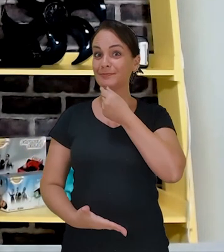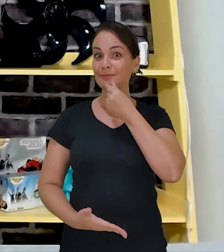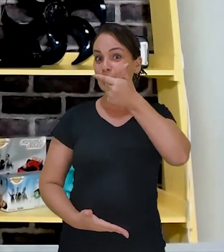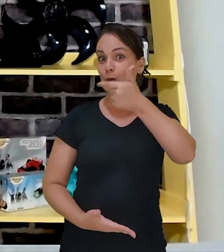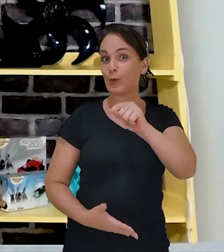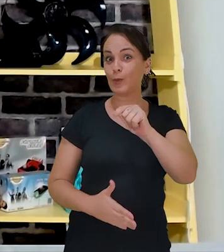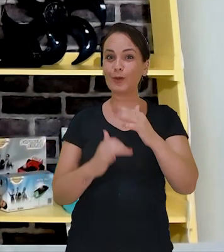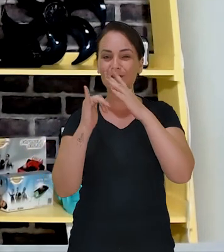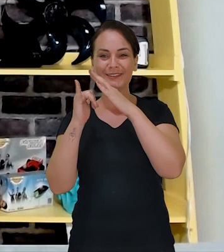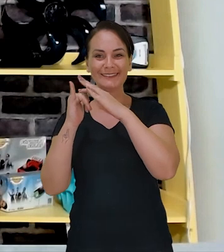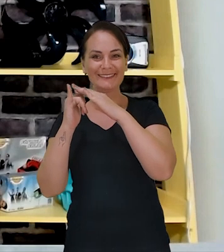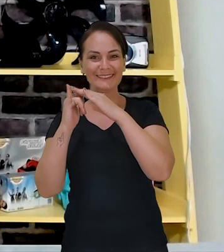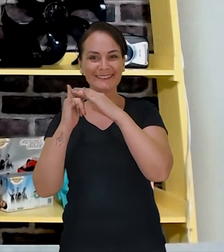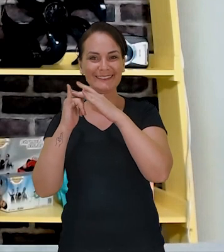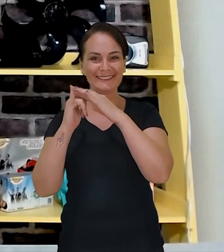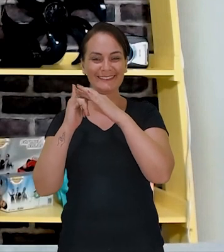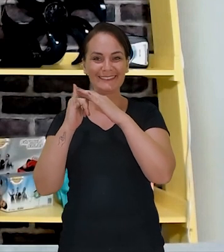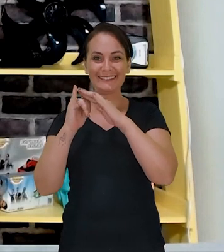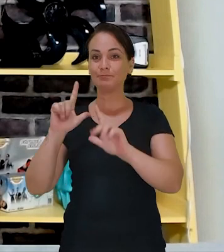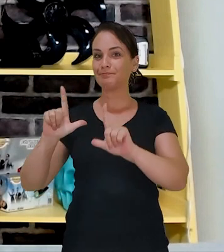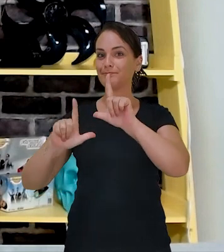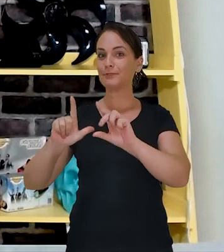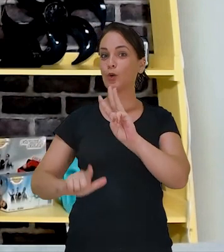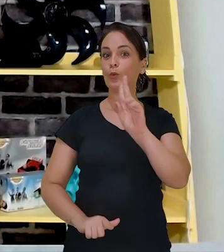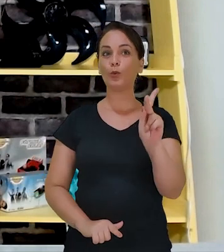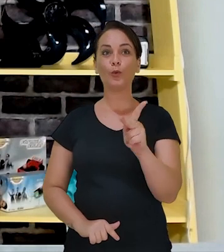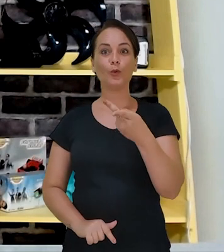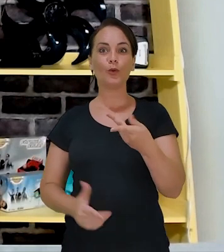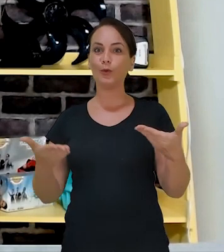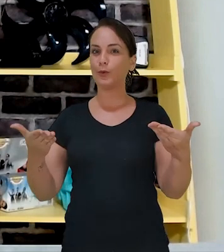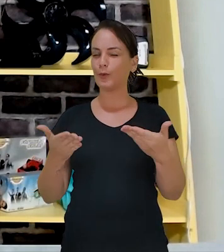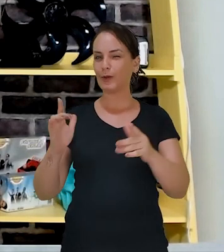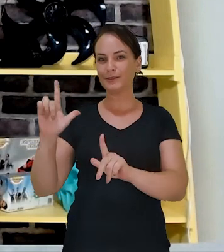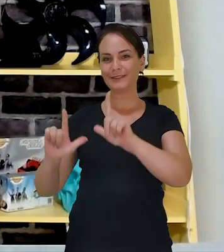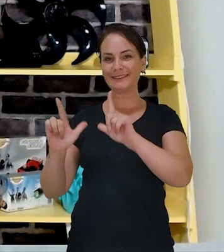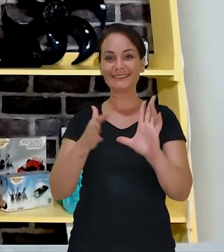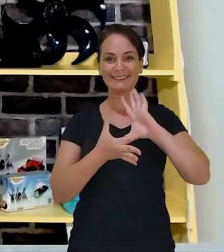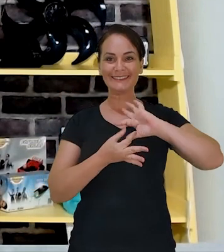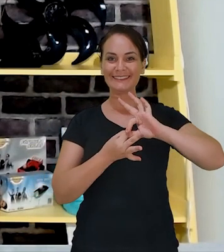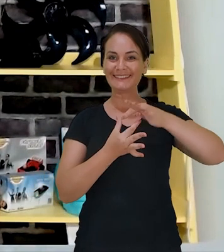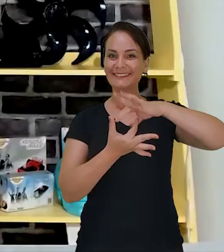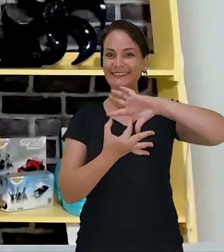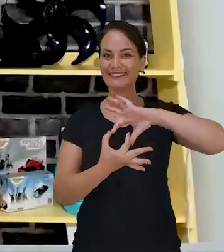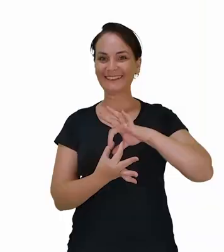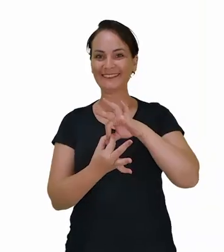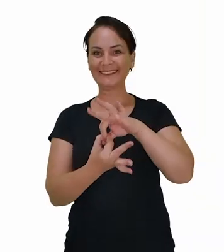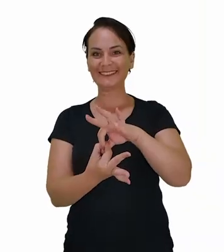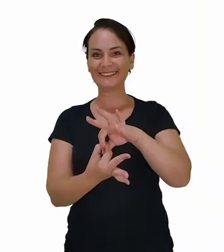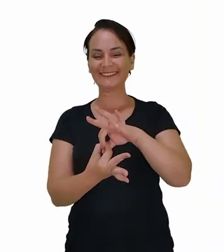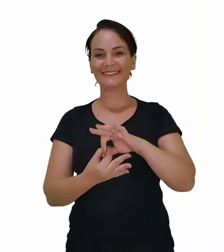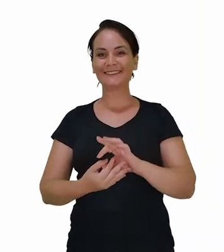mais uma transmissão do canal do YouTube do programa WASH, o episódio de hoje do Ciência e Cultura. Vamos brincar?